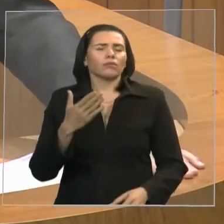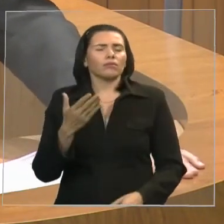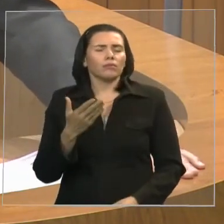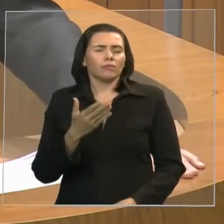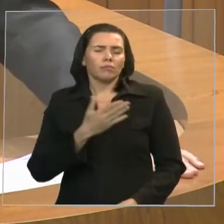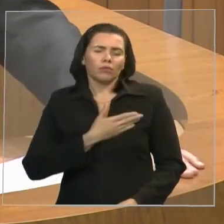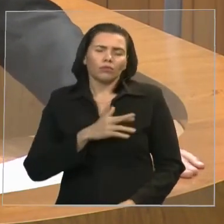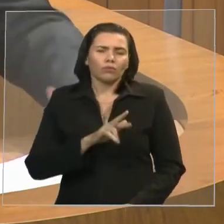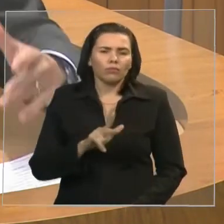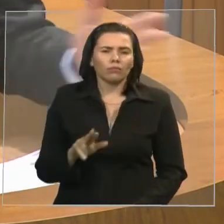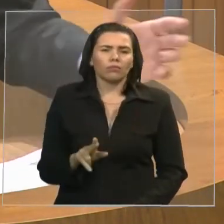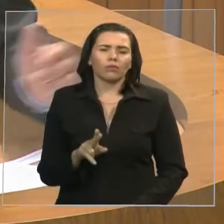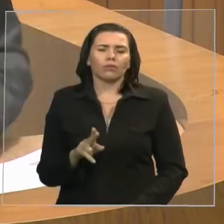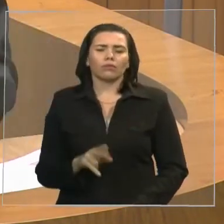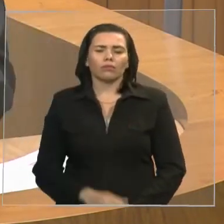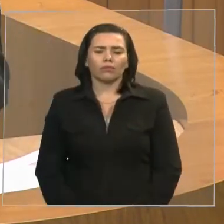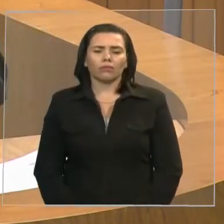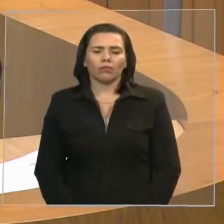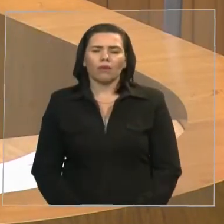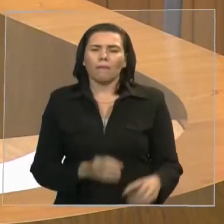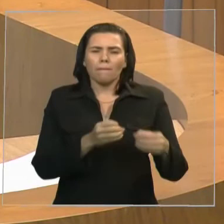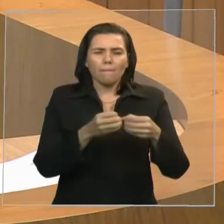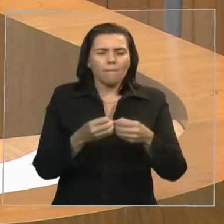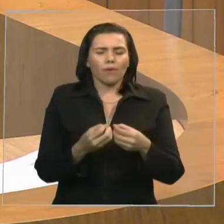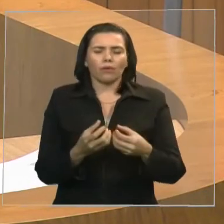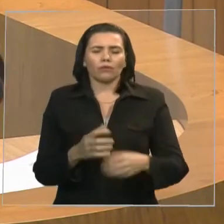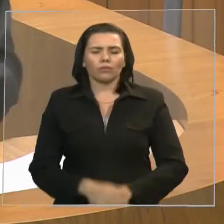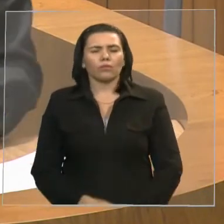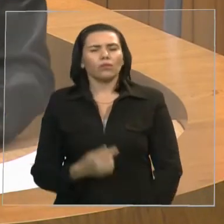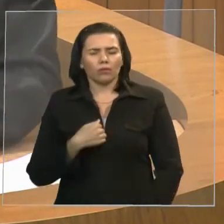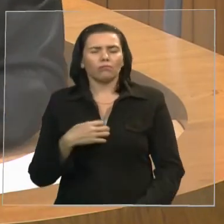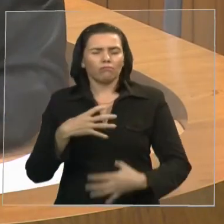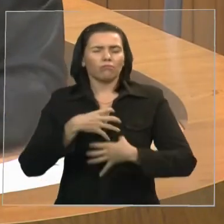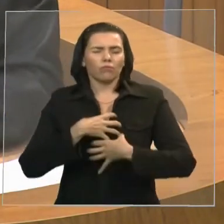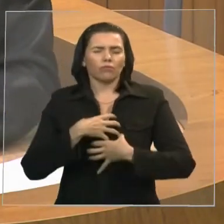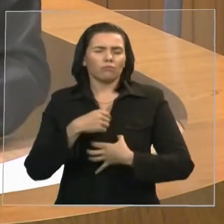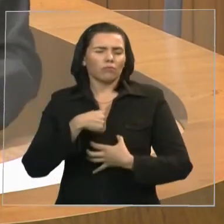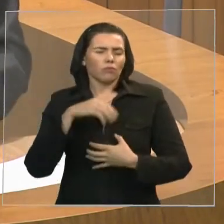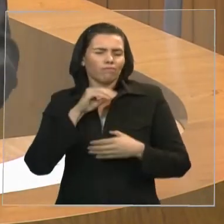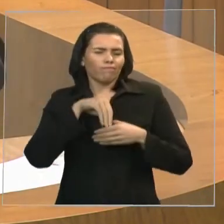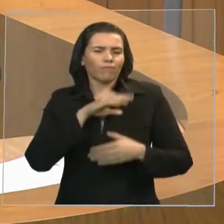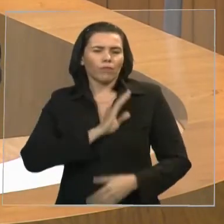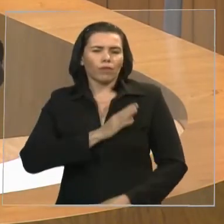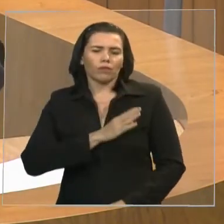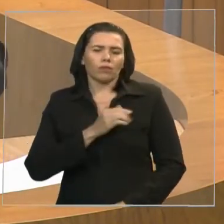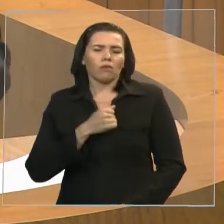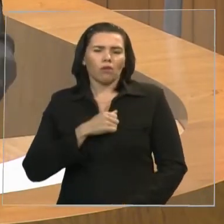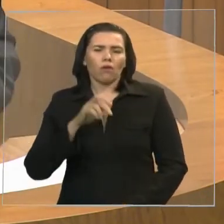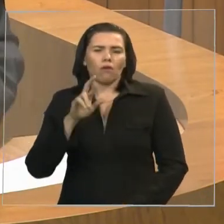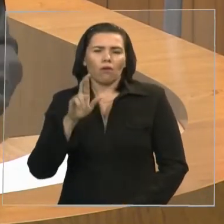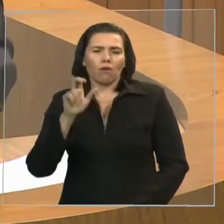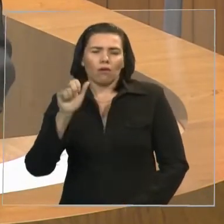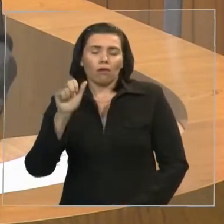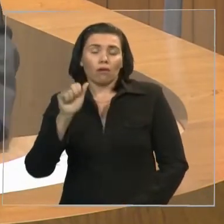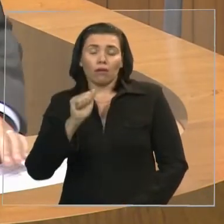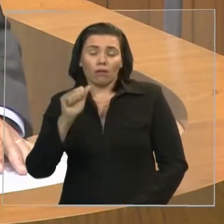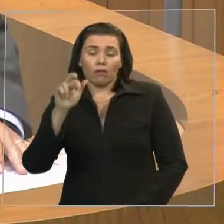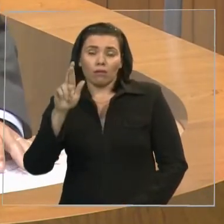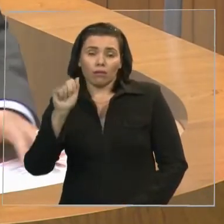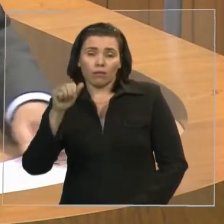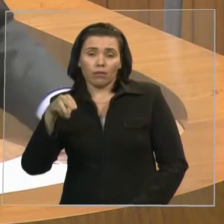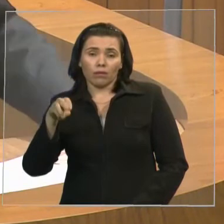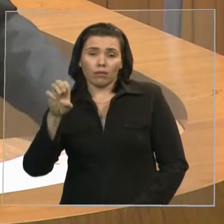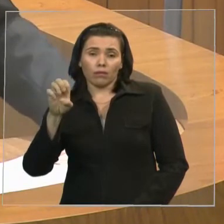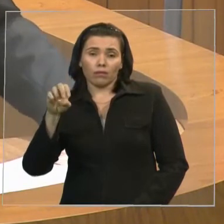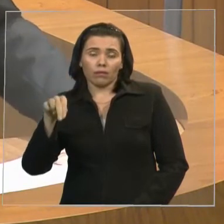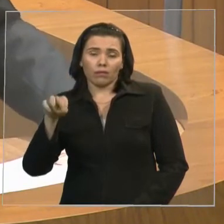irmãos. Então, eu já me sentia um aramense de fato. Agora, me sinto aramense de direito. Então, quero aqui